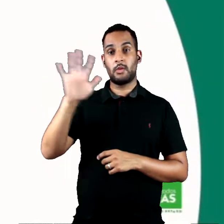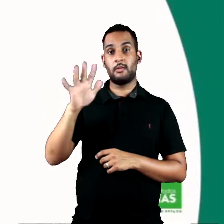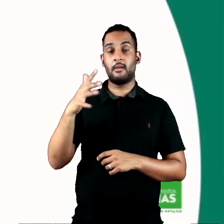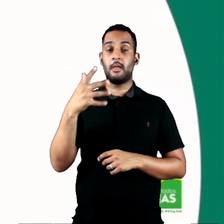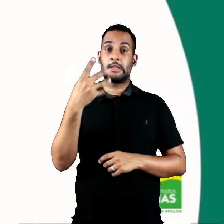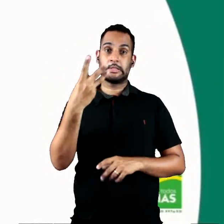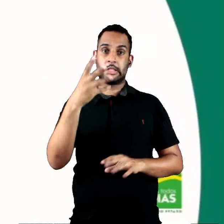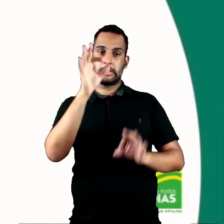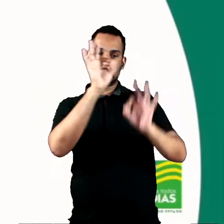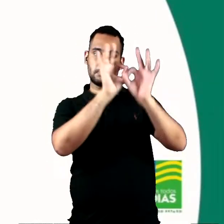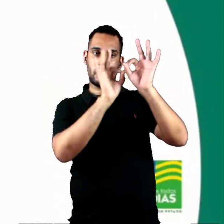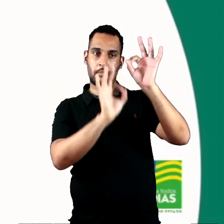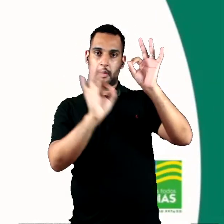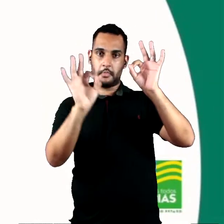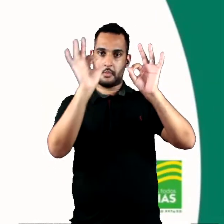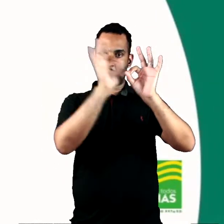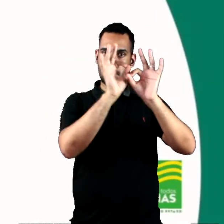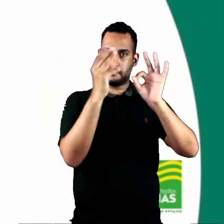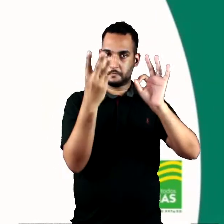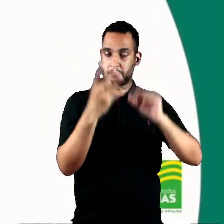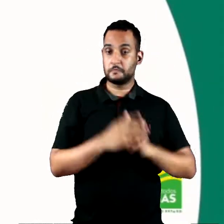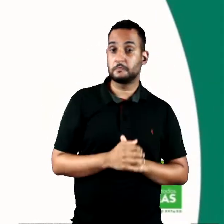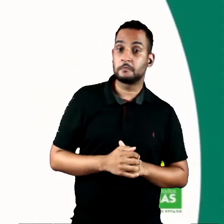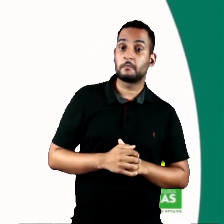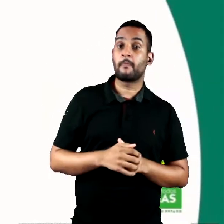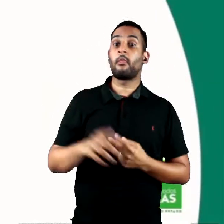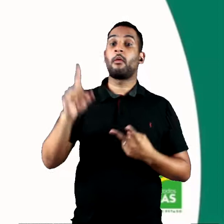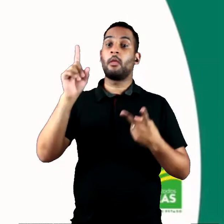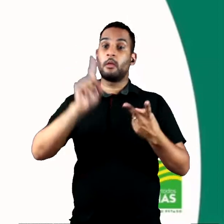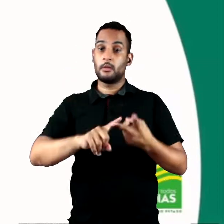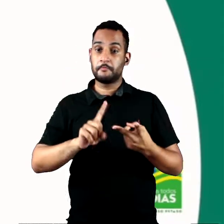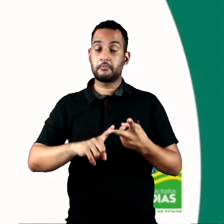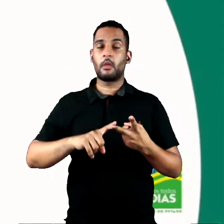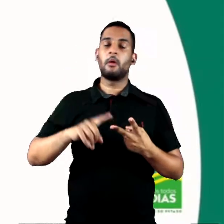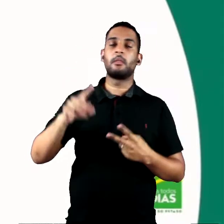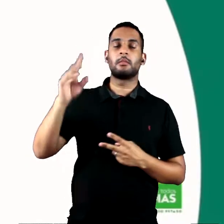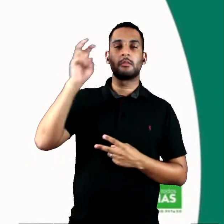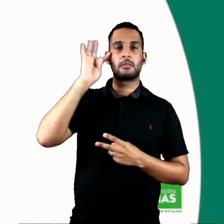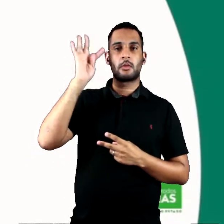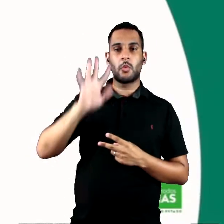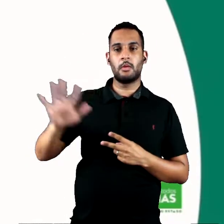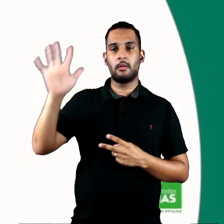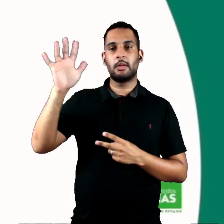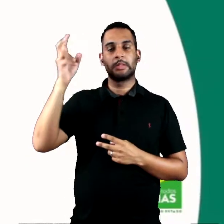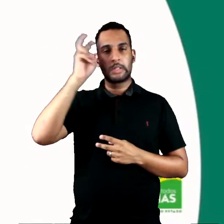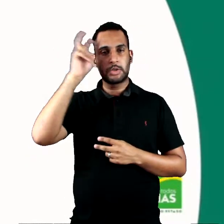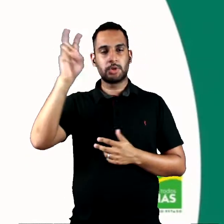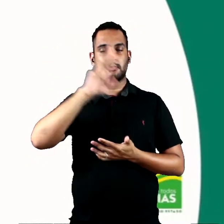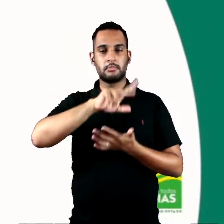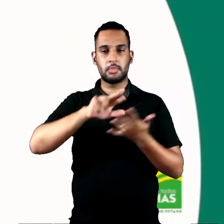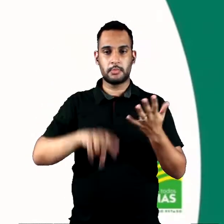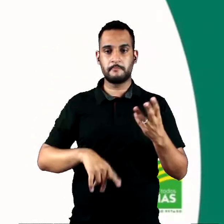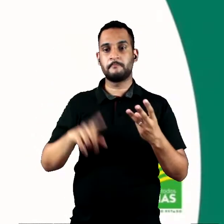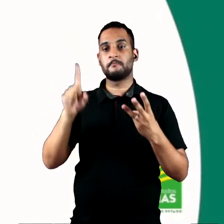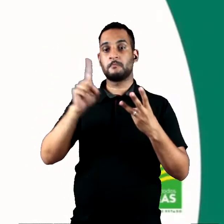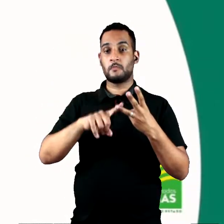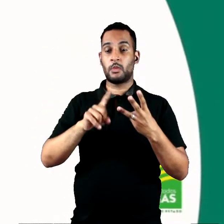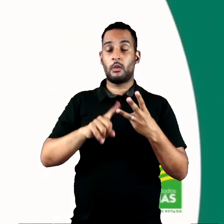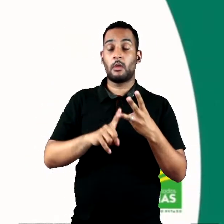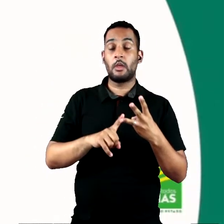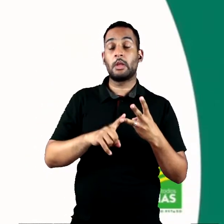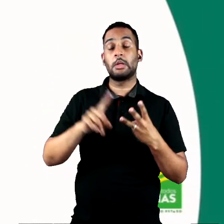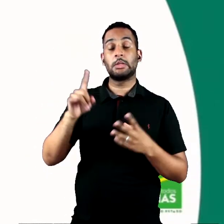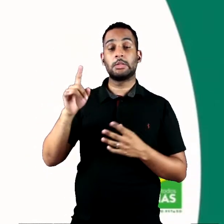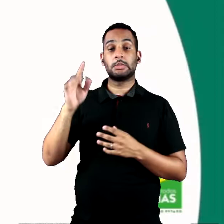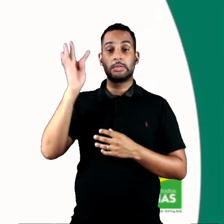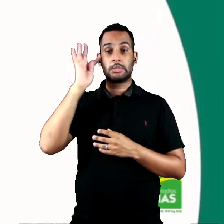de Joseph Renzulli, Teoria das Inteligências Múltiplas, de Howard Gardner, e Teoria Triádica de Inteligência,